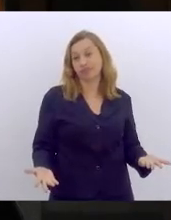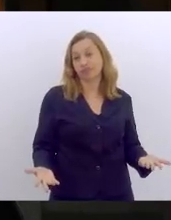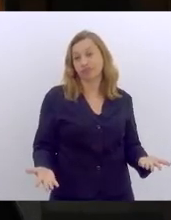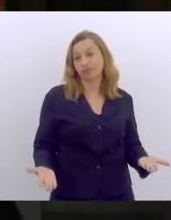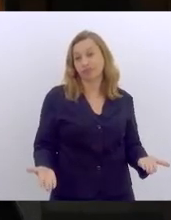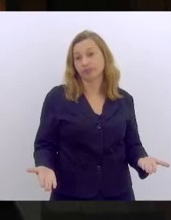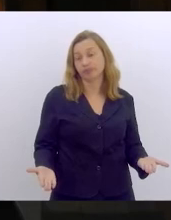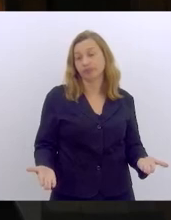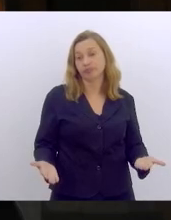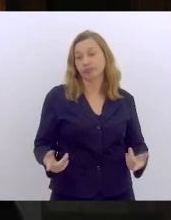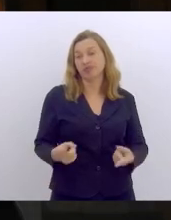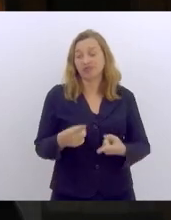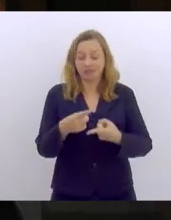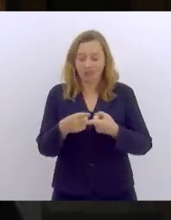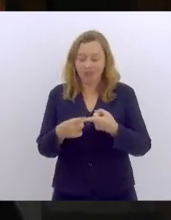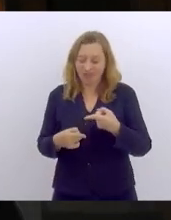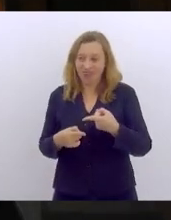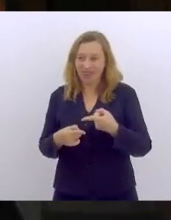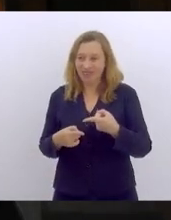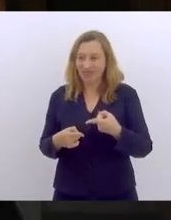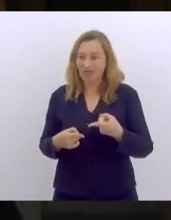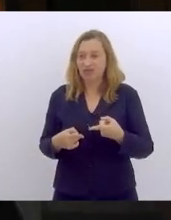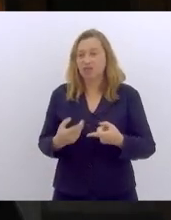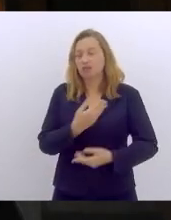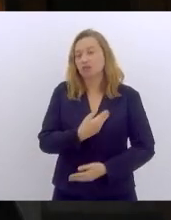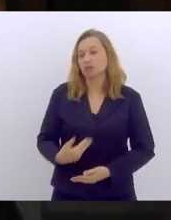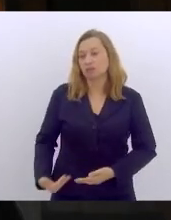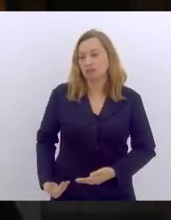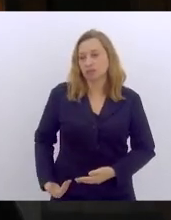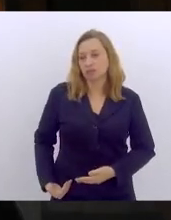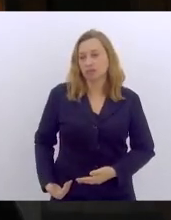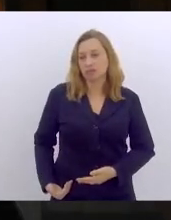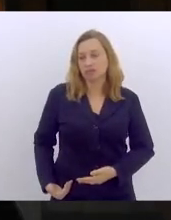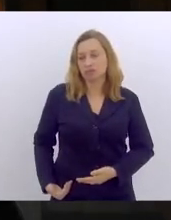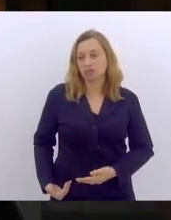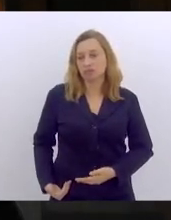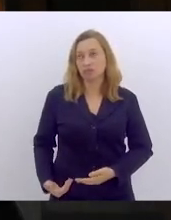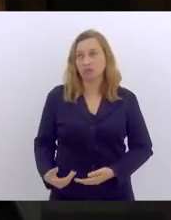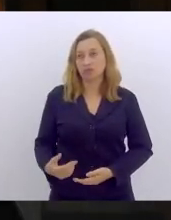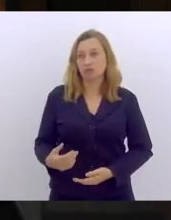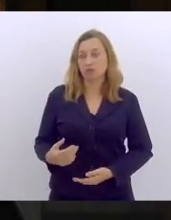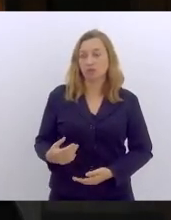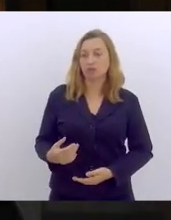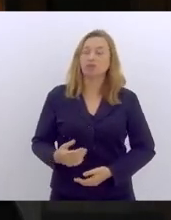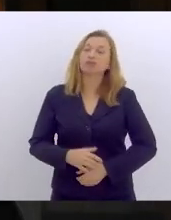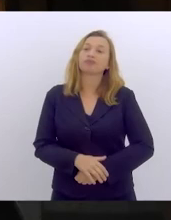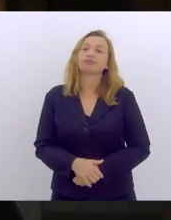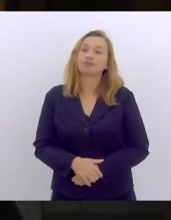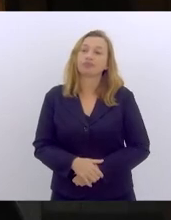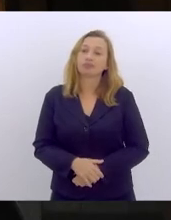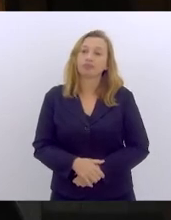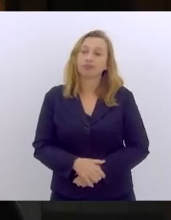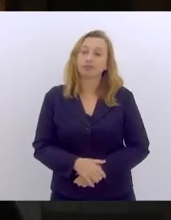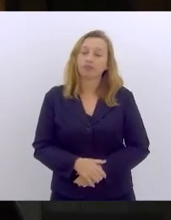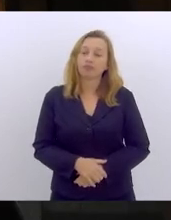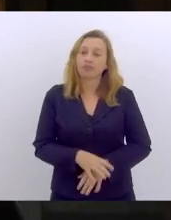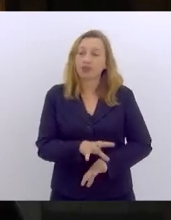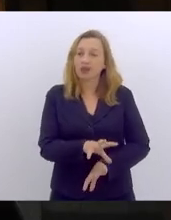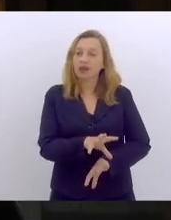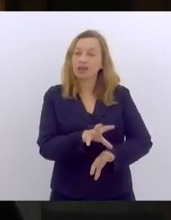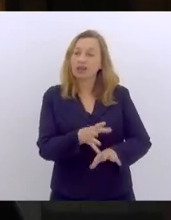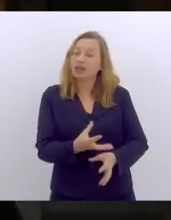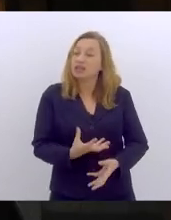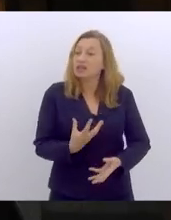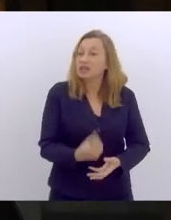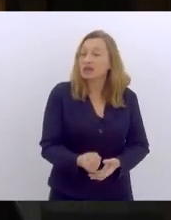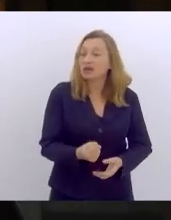parte desses governantes ou se quedam inerte, ou pior, adotam políticas